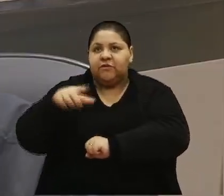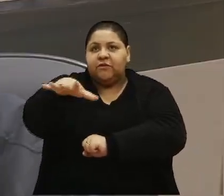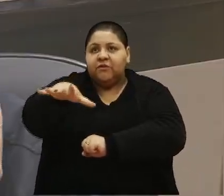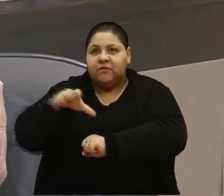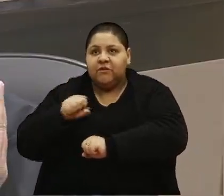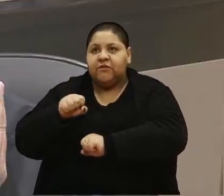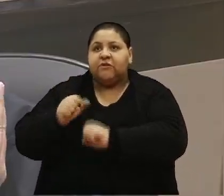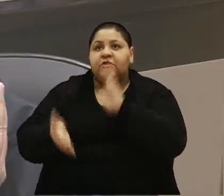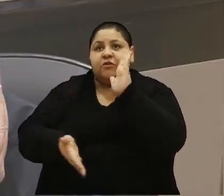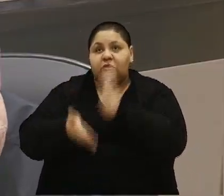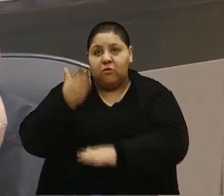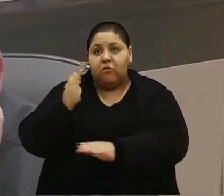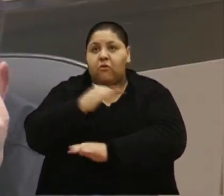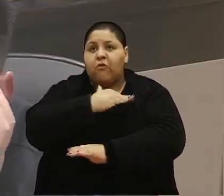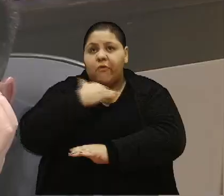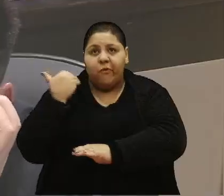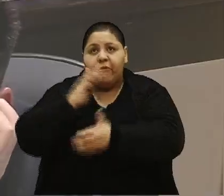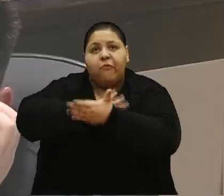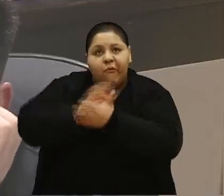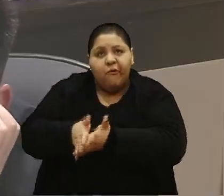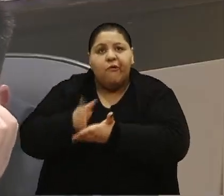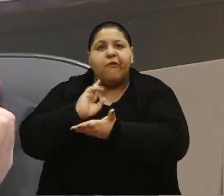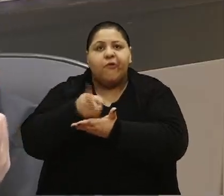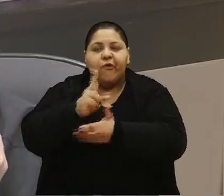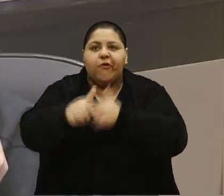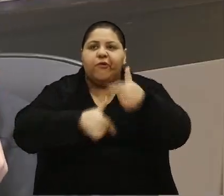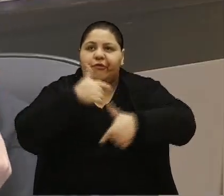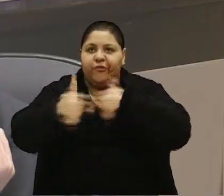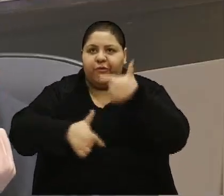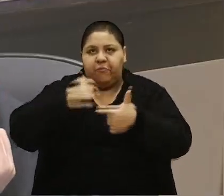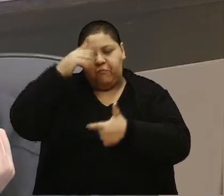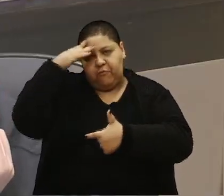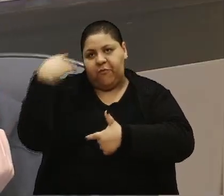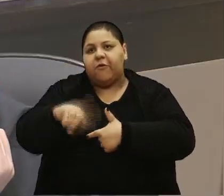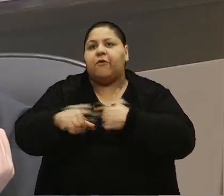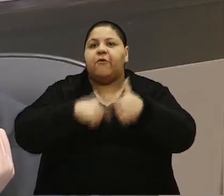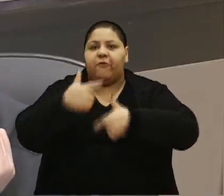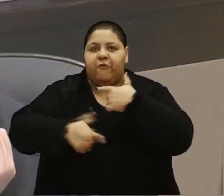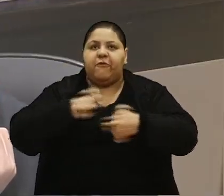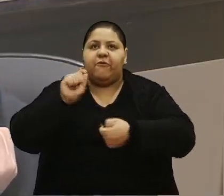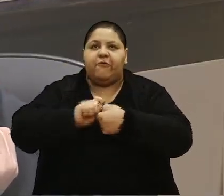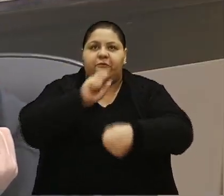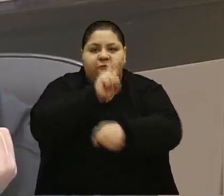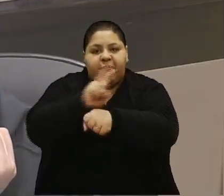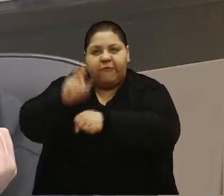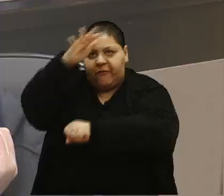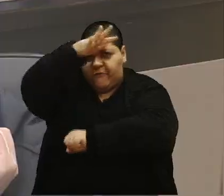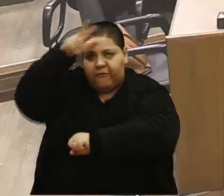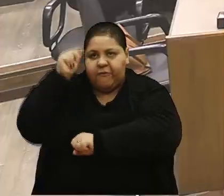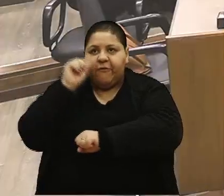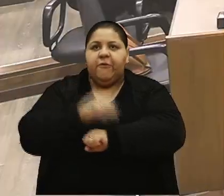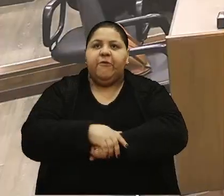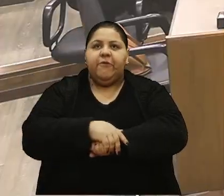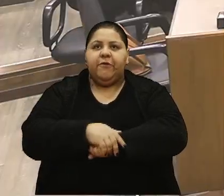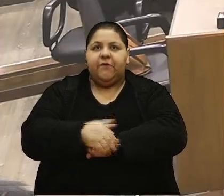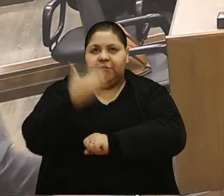estava foragido por homicídio. Então, que continuem trabalhando assim incansavelmente, como vem fazendo a nossa Guarda Municipal. Muito obrigado. Seria isso.